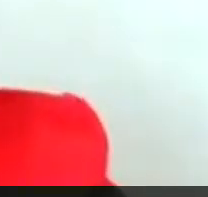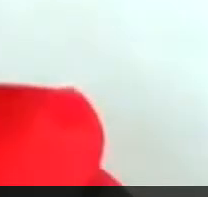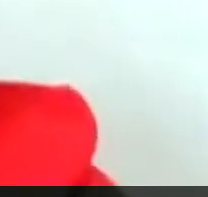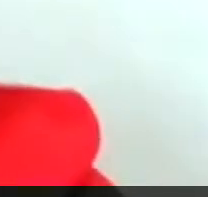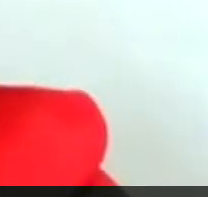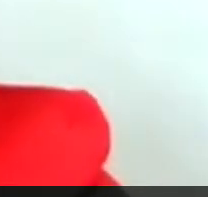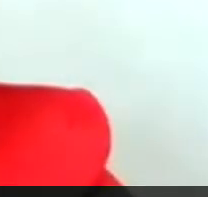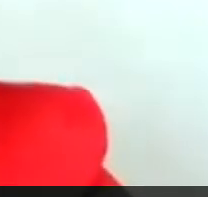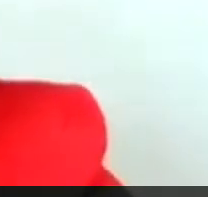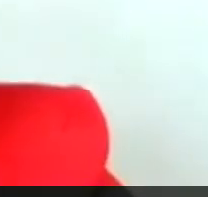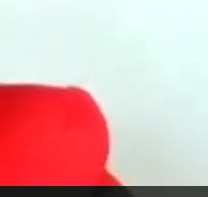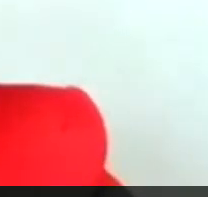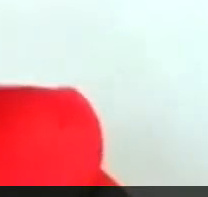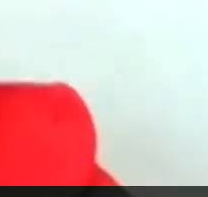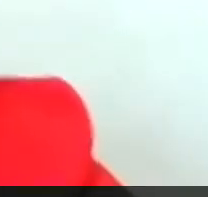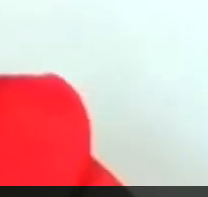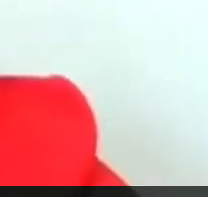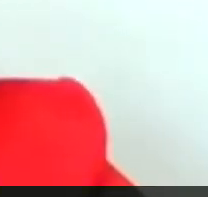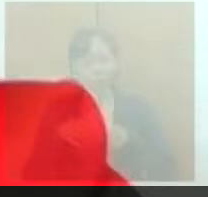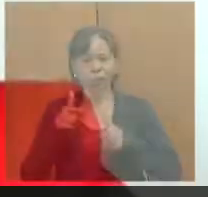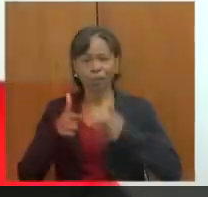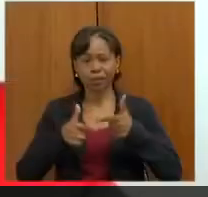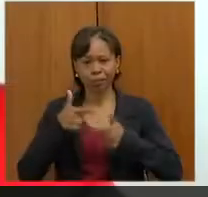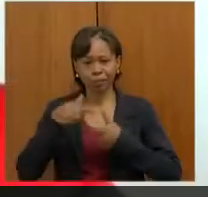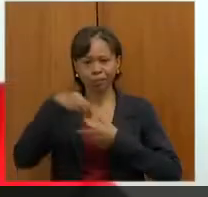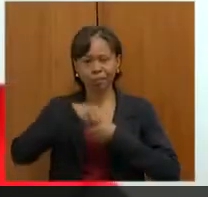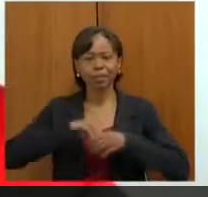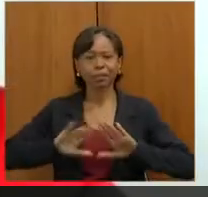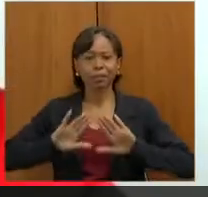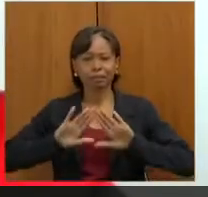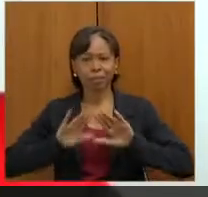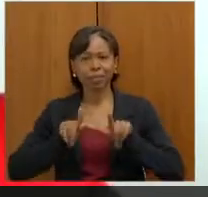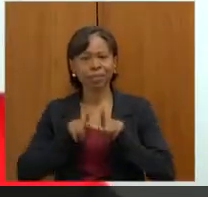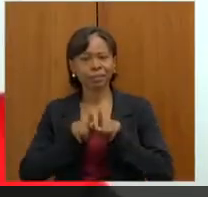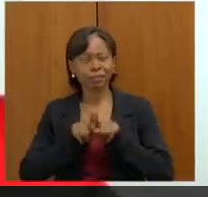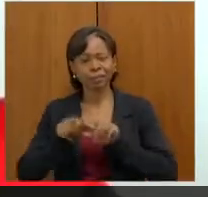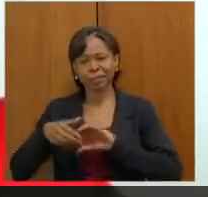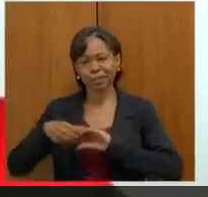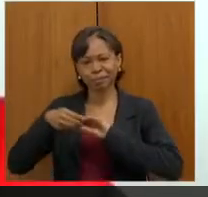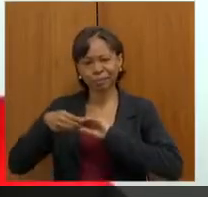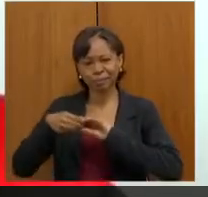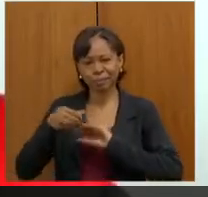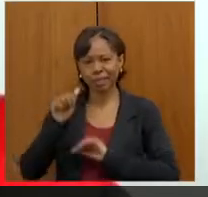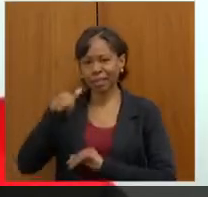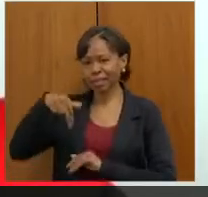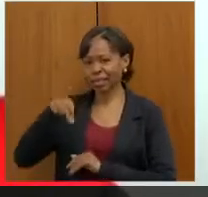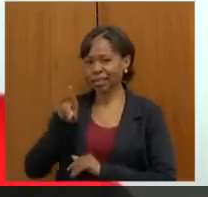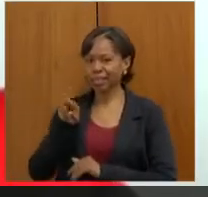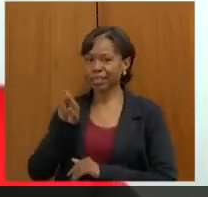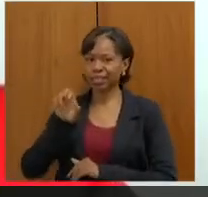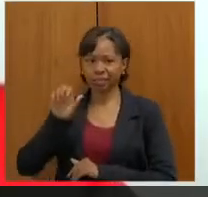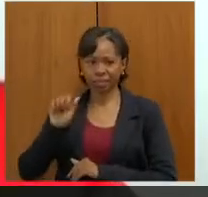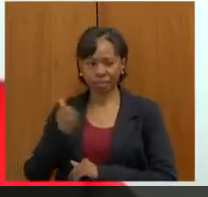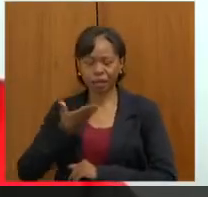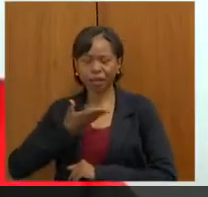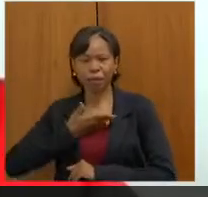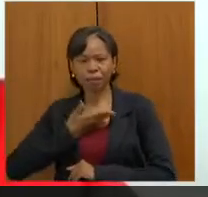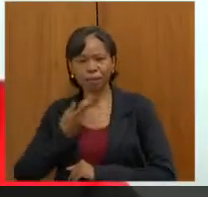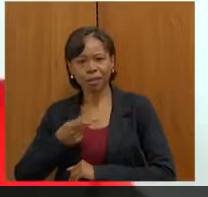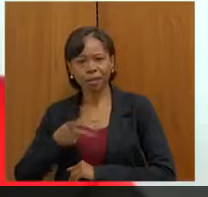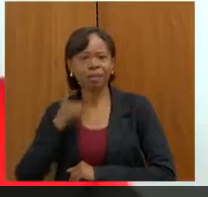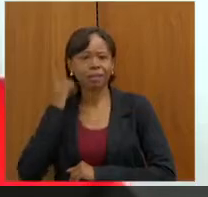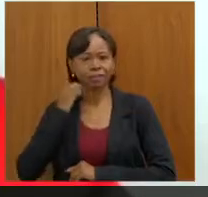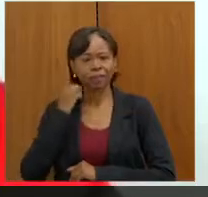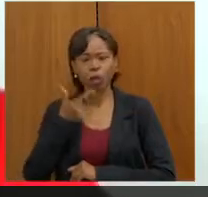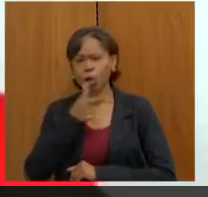dos trabalhos realizados assembleia e de cumprimentar também a minha colega parlamentar Andreia de Jesus e as palestrantes